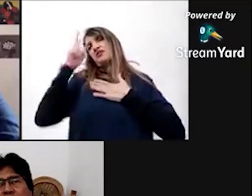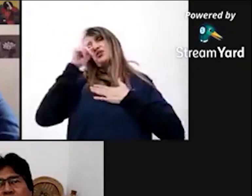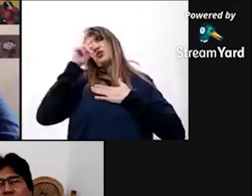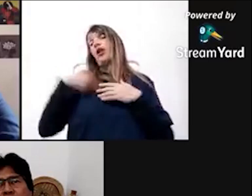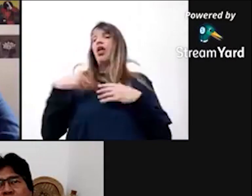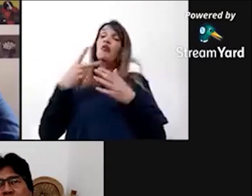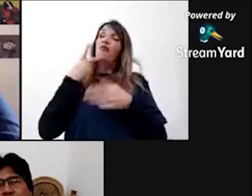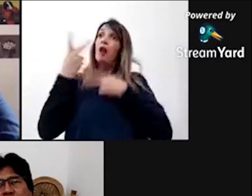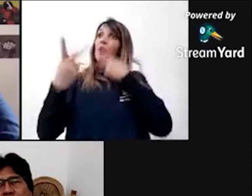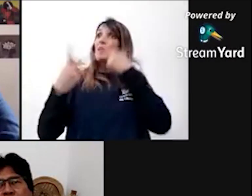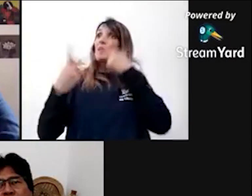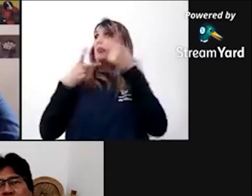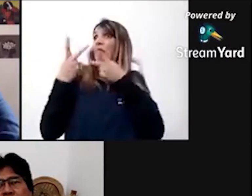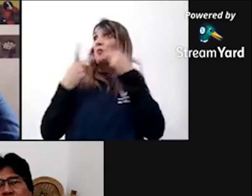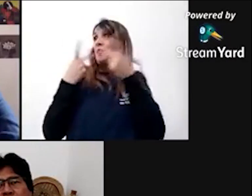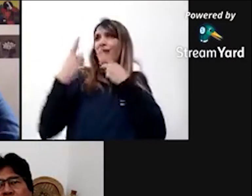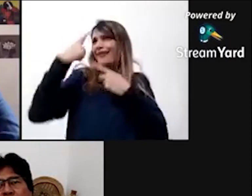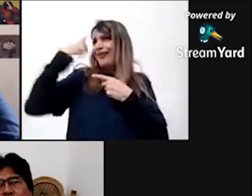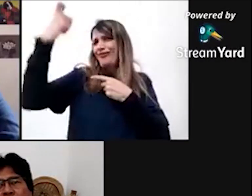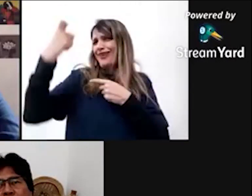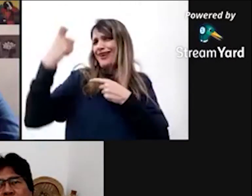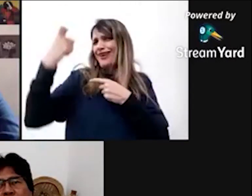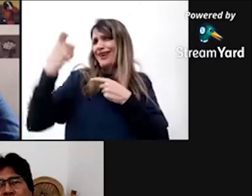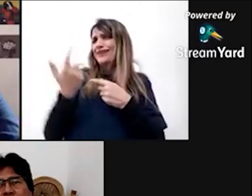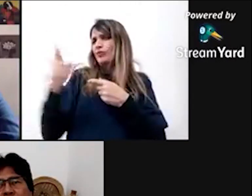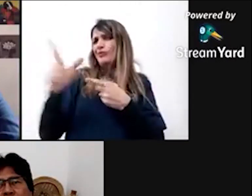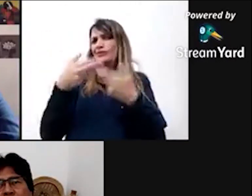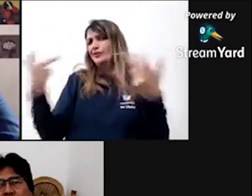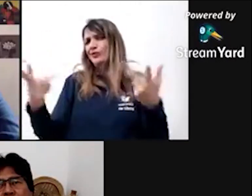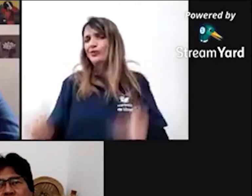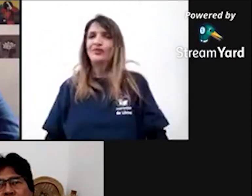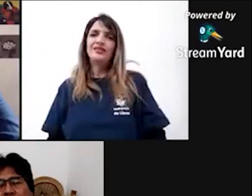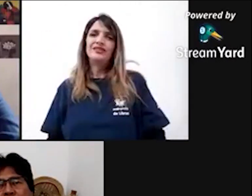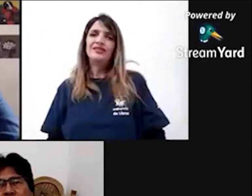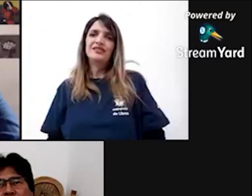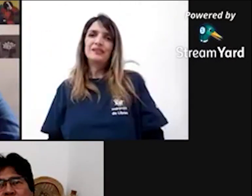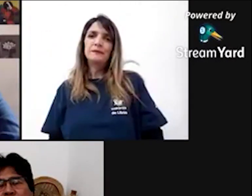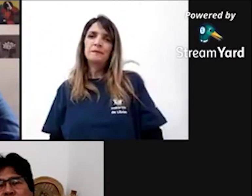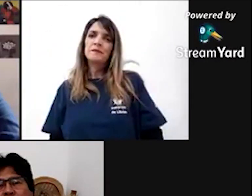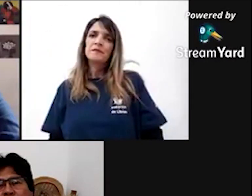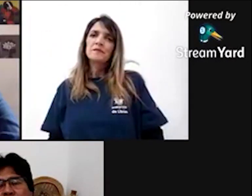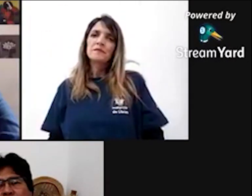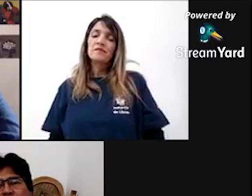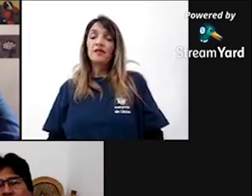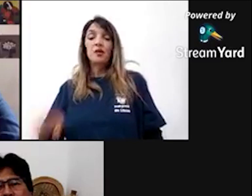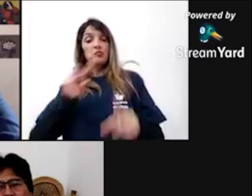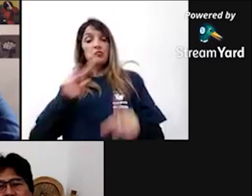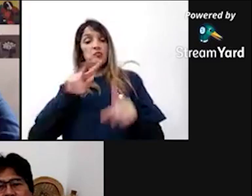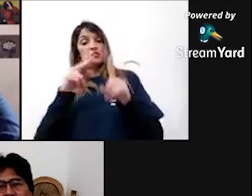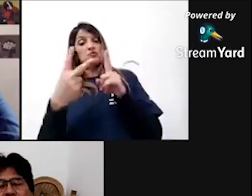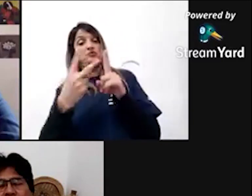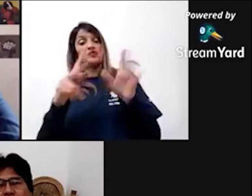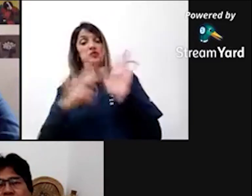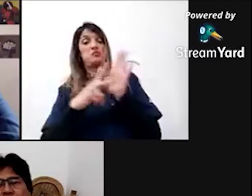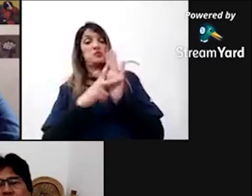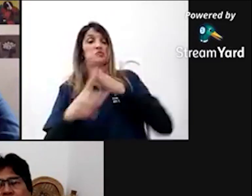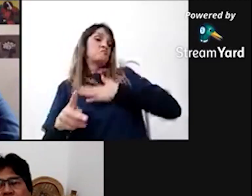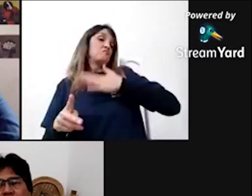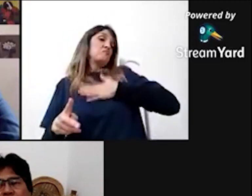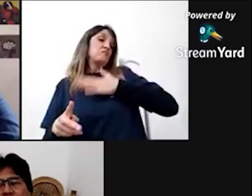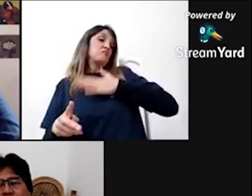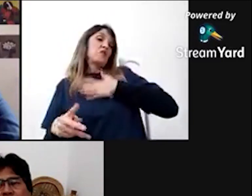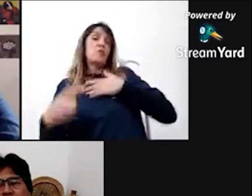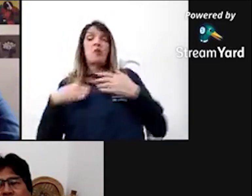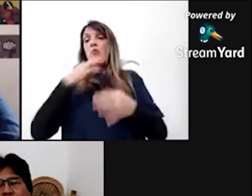sempre se colocar, quando é contada, sobretudo, do seu ponto de vista, né, específico, assim, do ponto